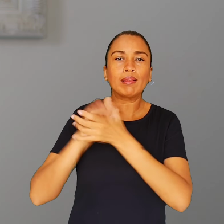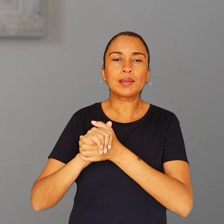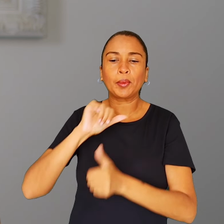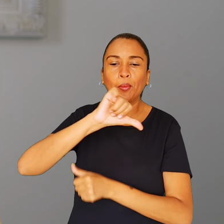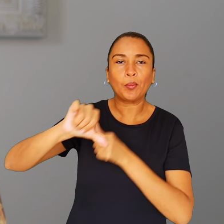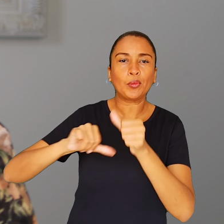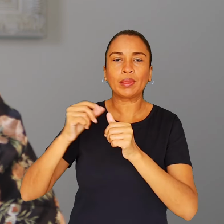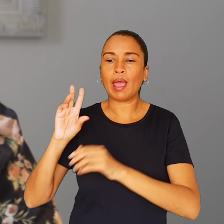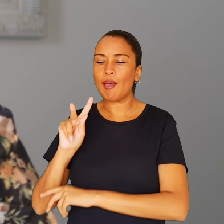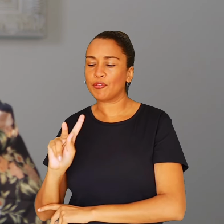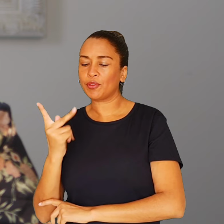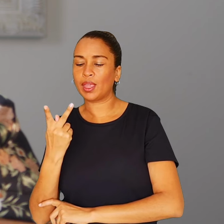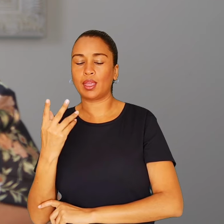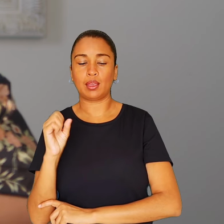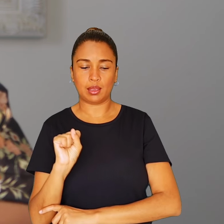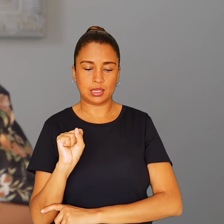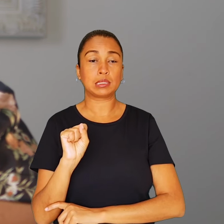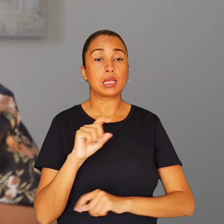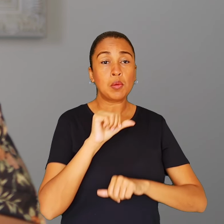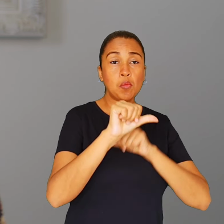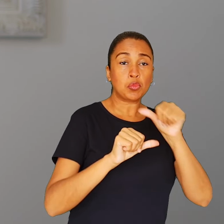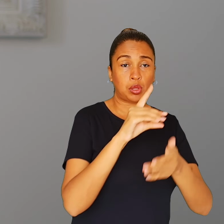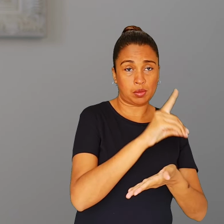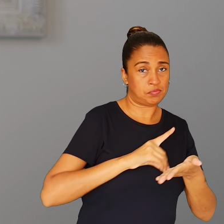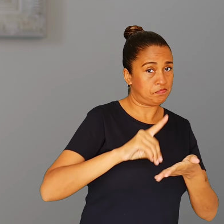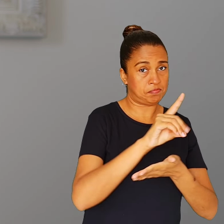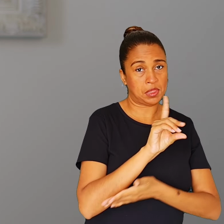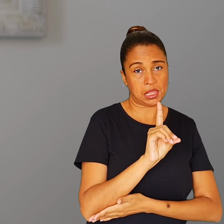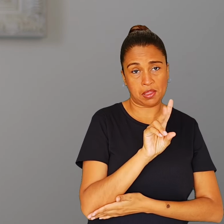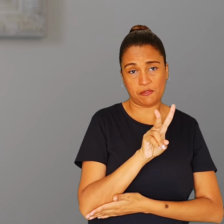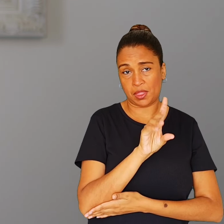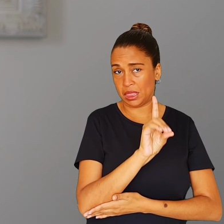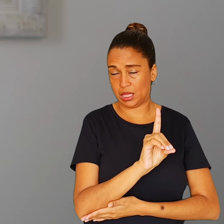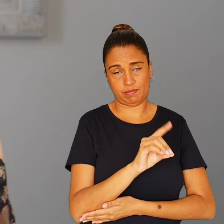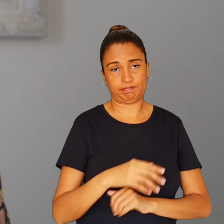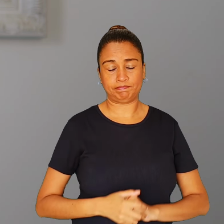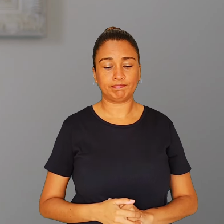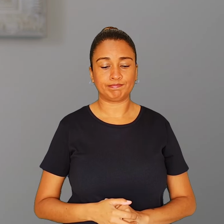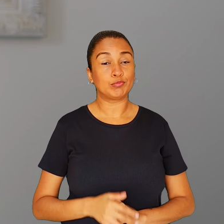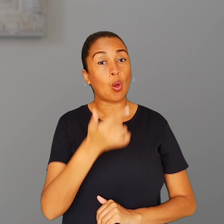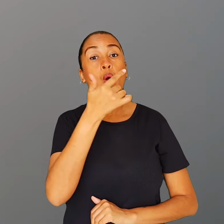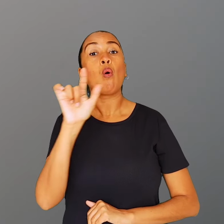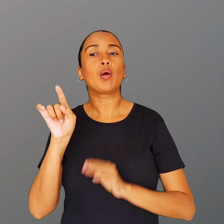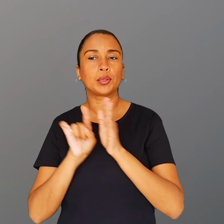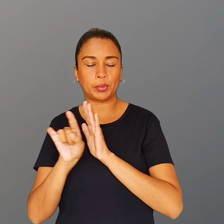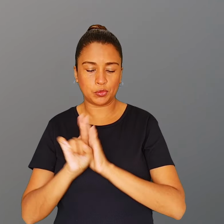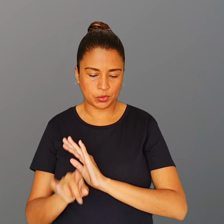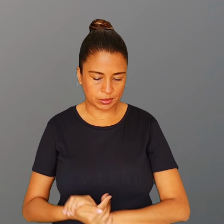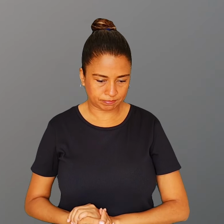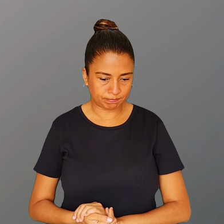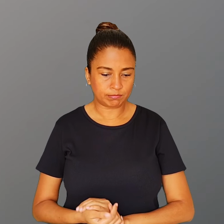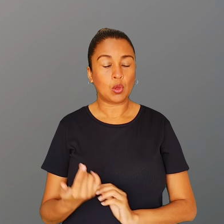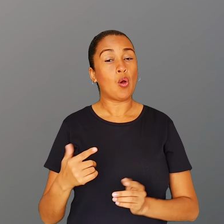Bom, senão, eu acho que não dá. Outra pergunta, outra, vamos ver outra. Ah, de